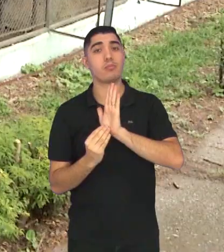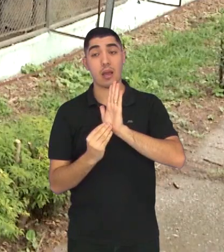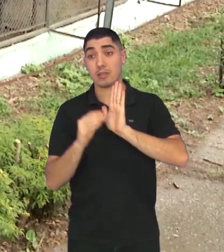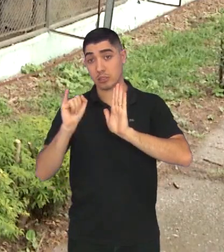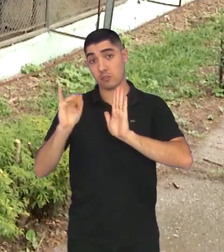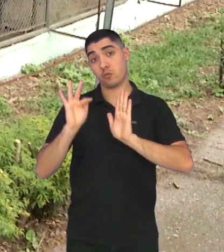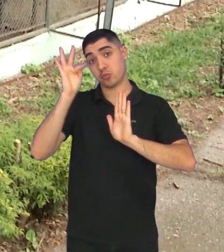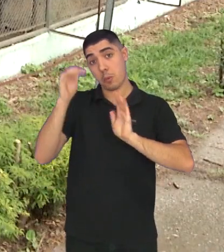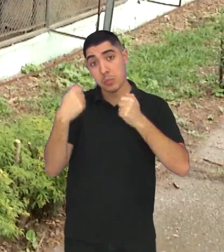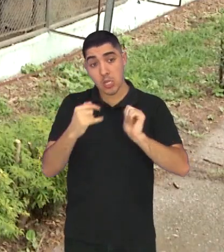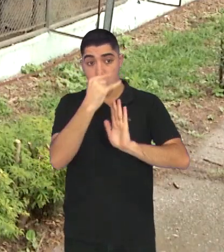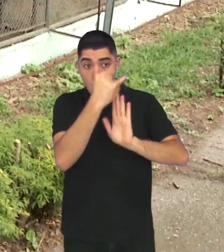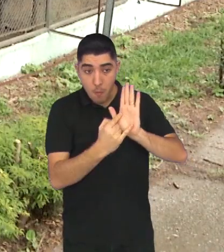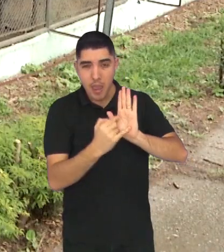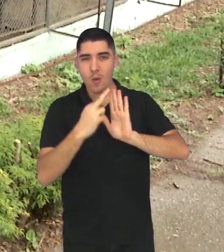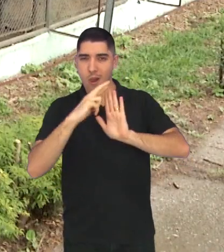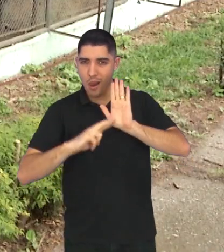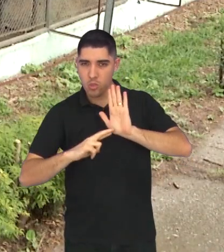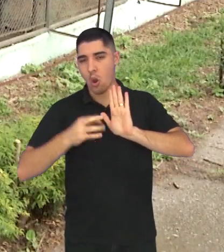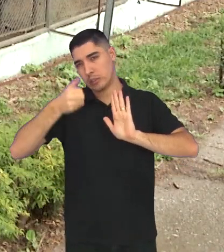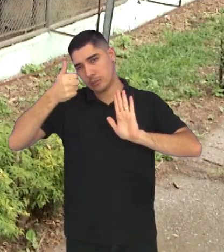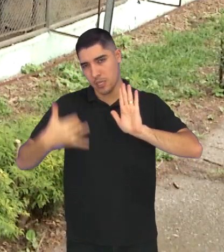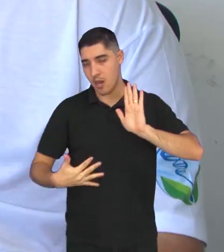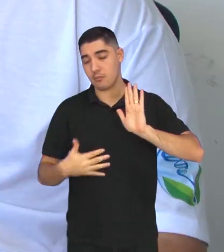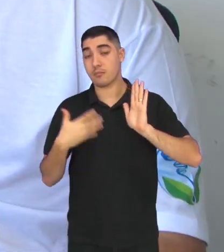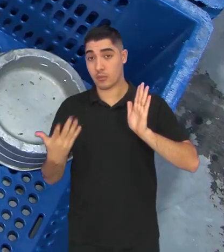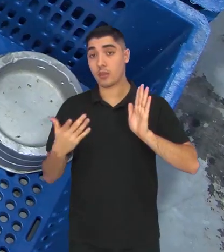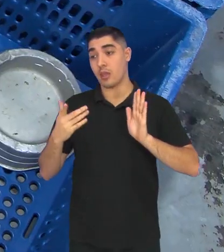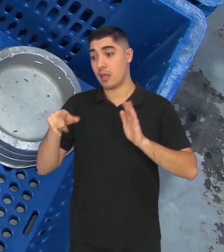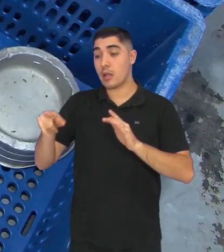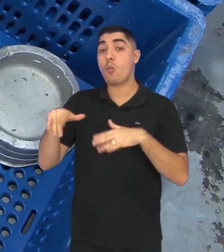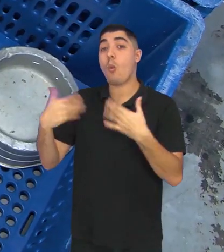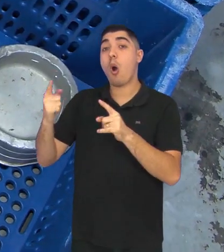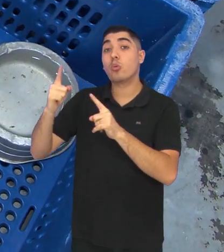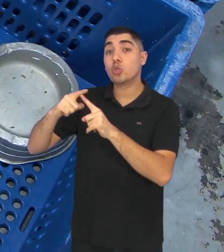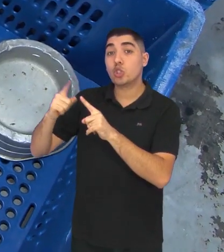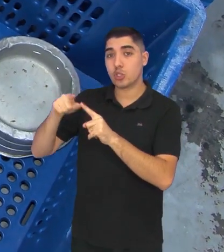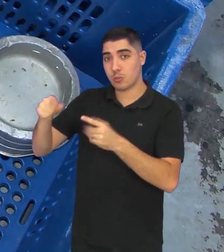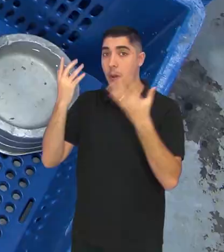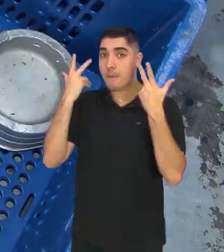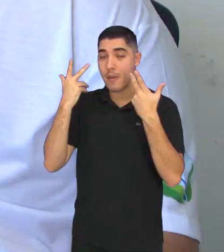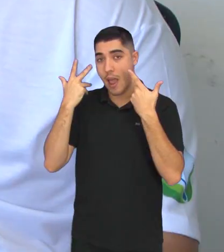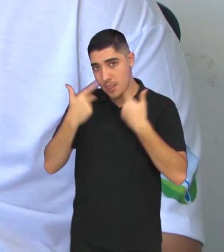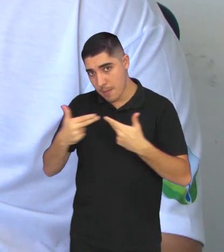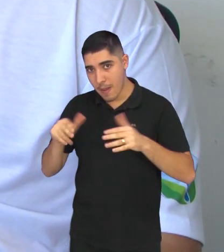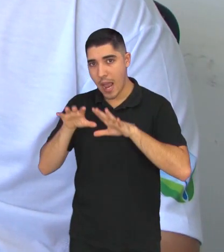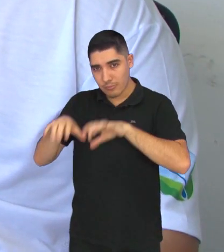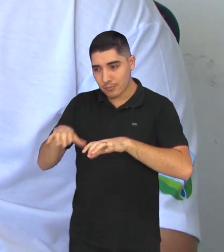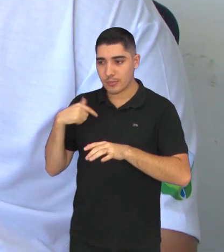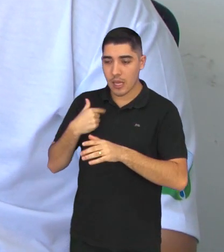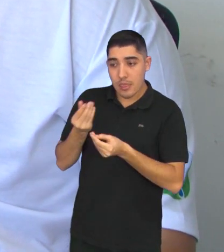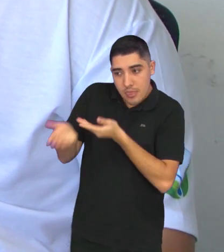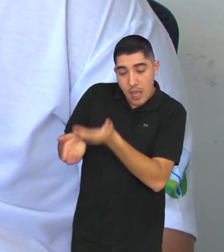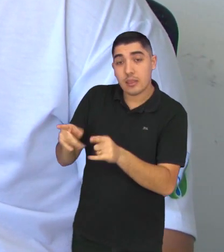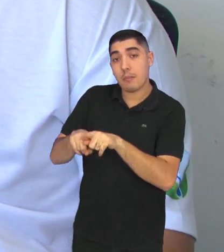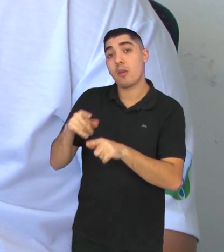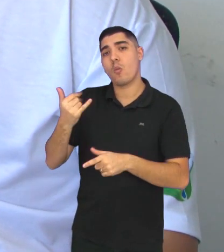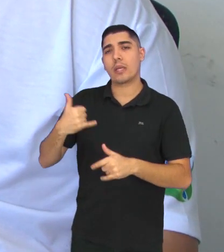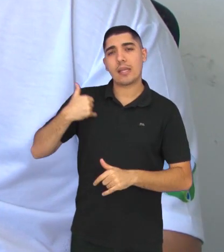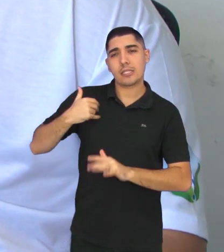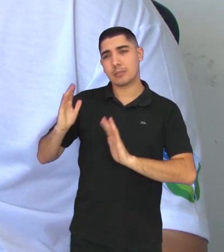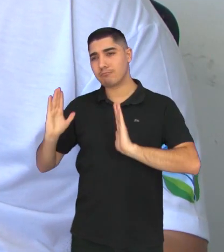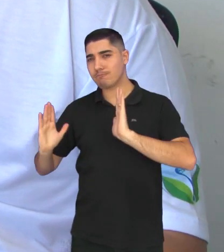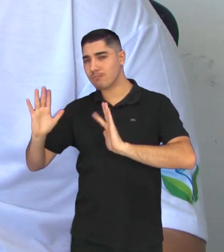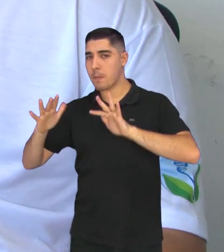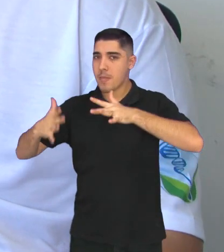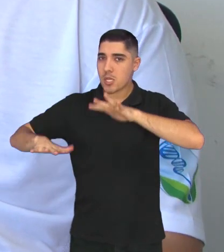algum relatório, a condição na qual ele estava. A espécie é muito importante a gente saber qual é para dar os cuidados devidos à faixa etária, e